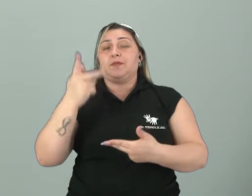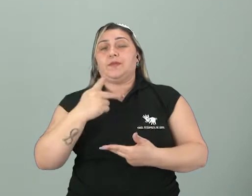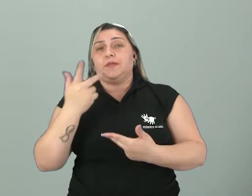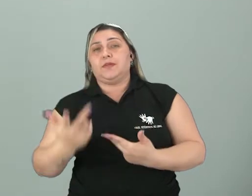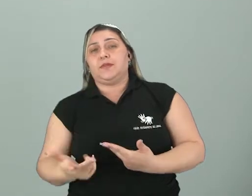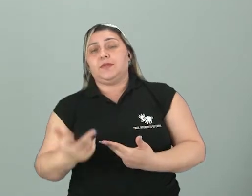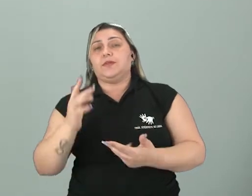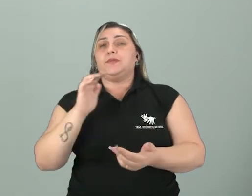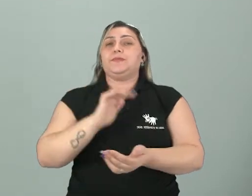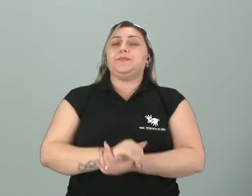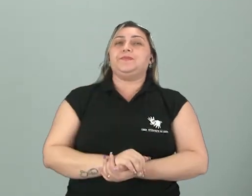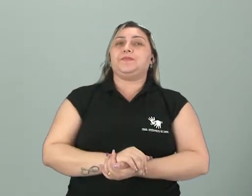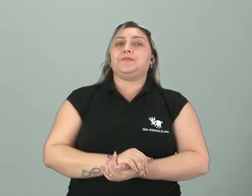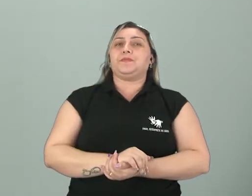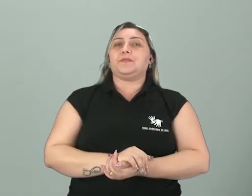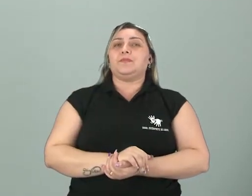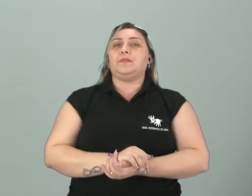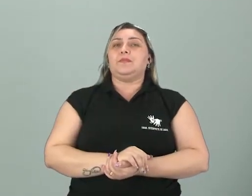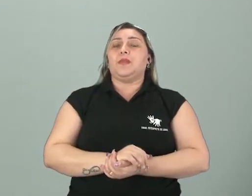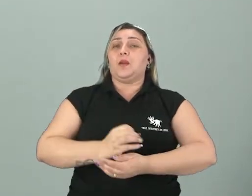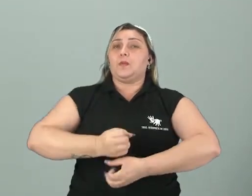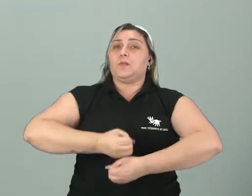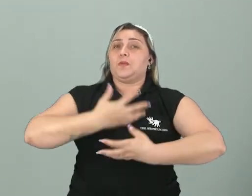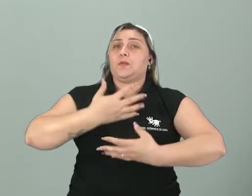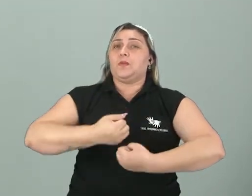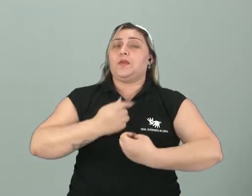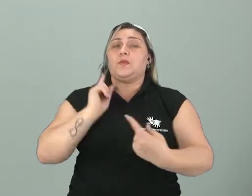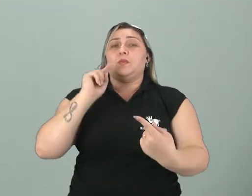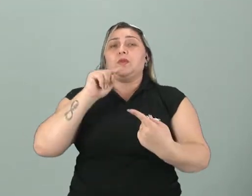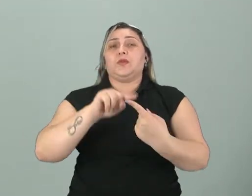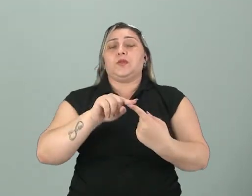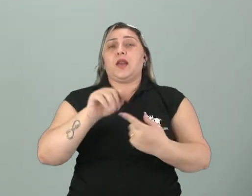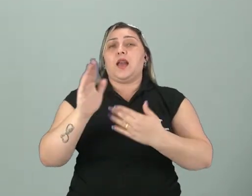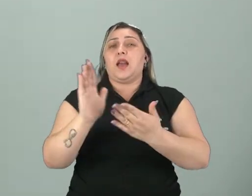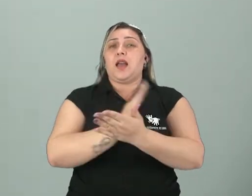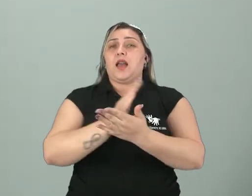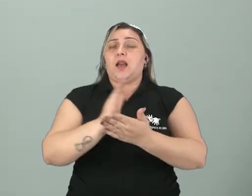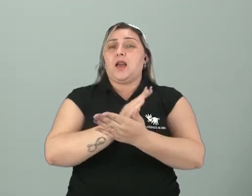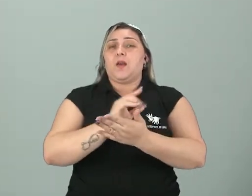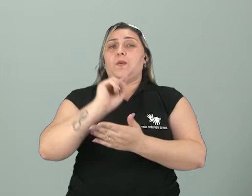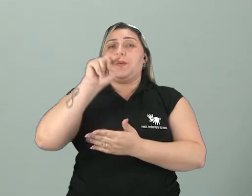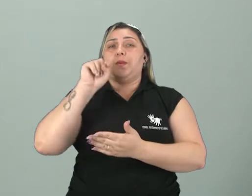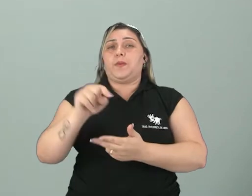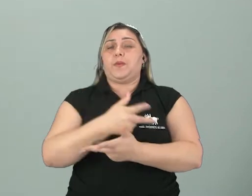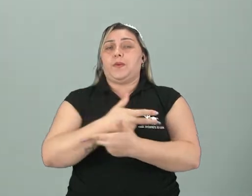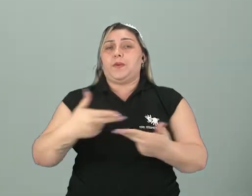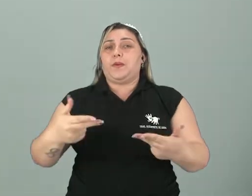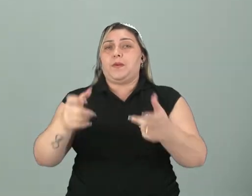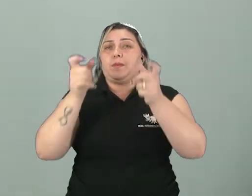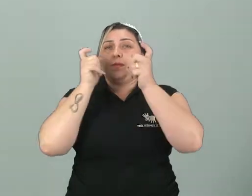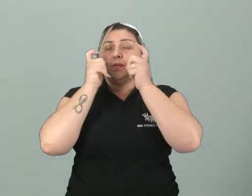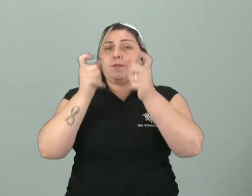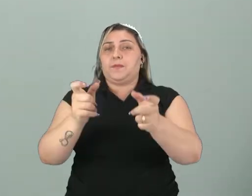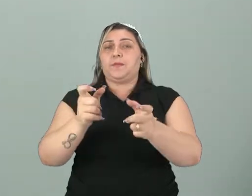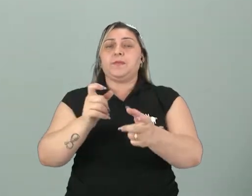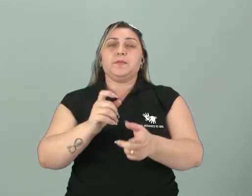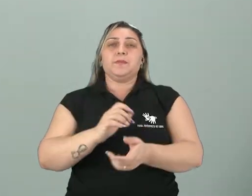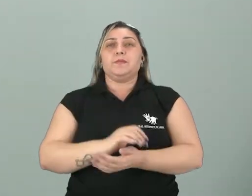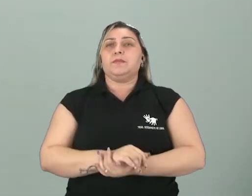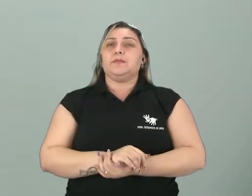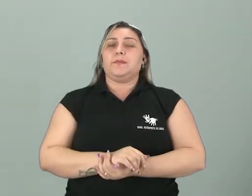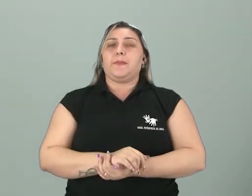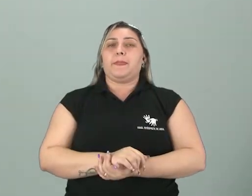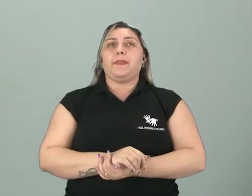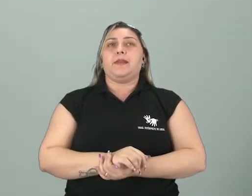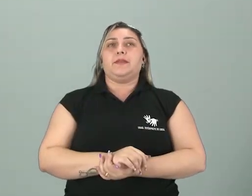maneira dinâmica, de maneira poética, a função de alguns sinais de pontuação. Prestem atenção na letra desse